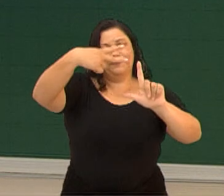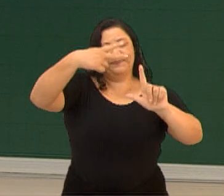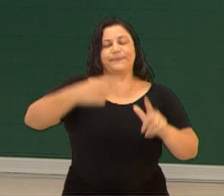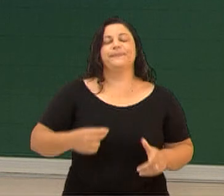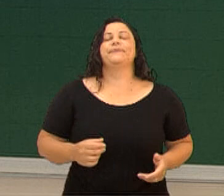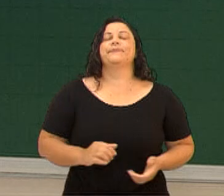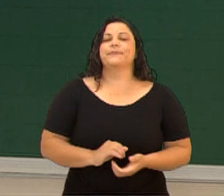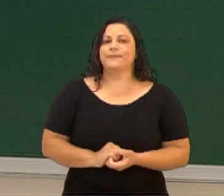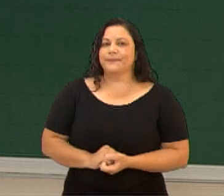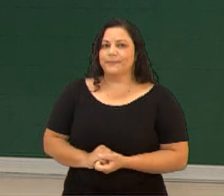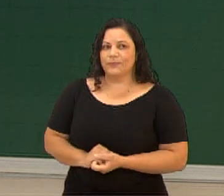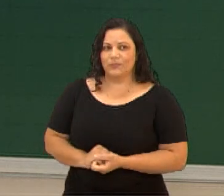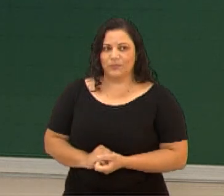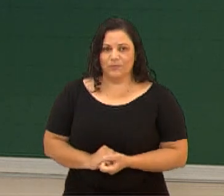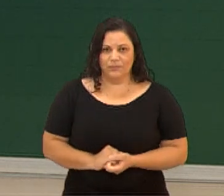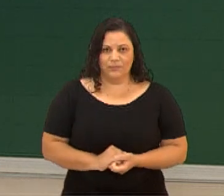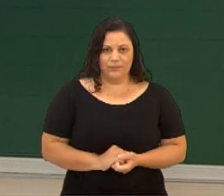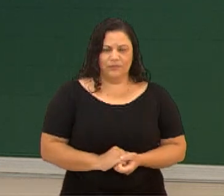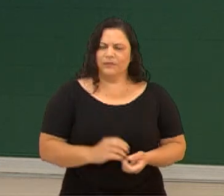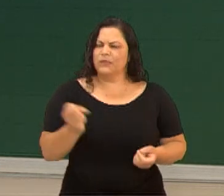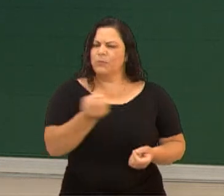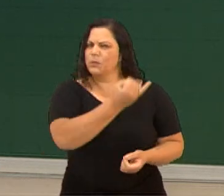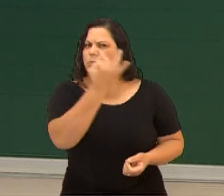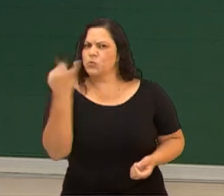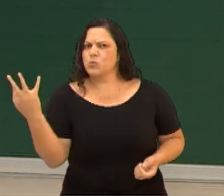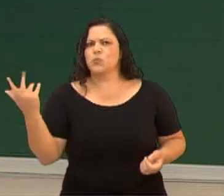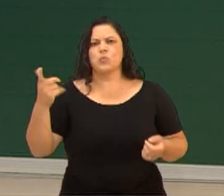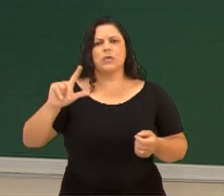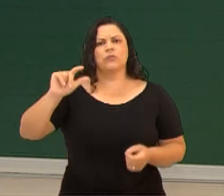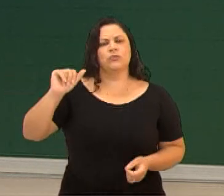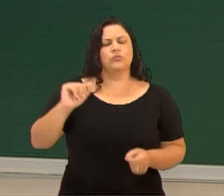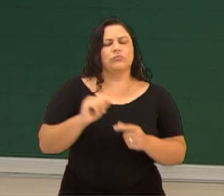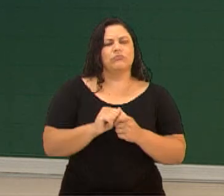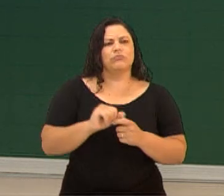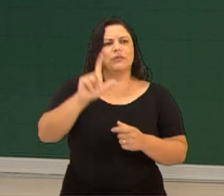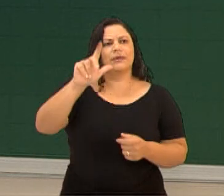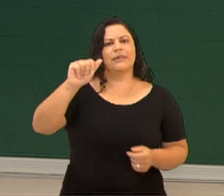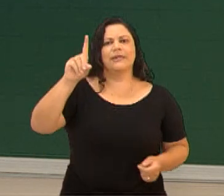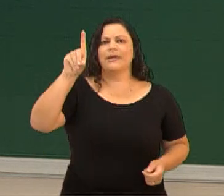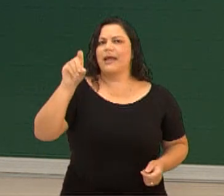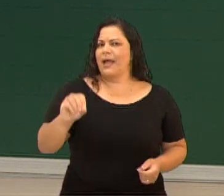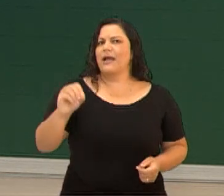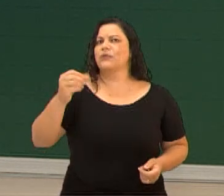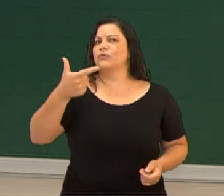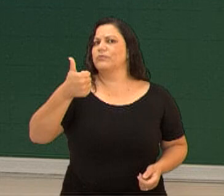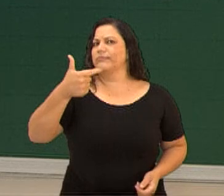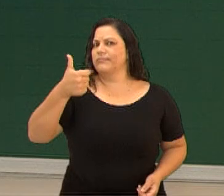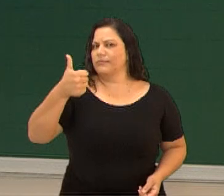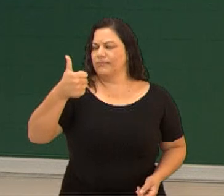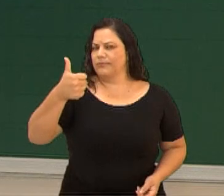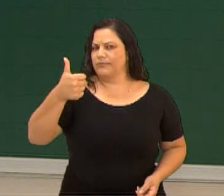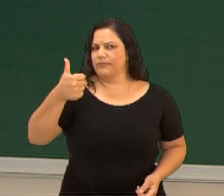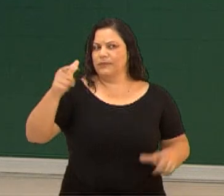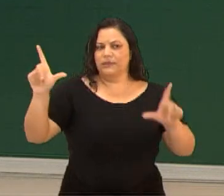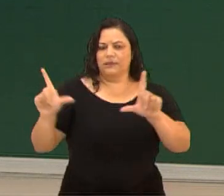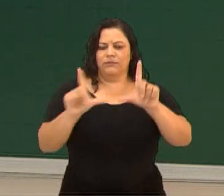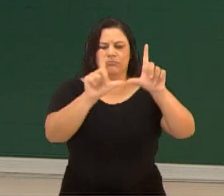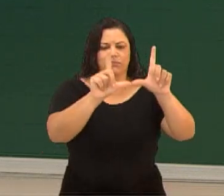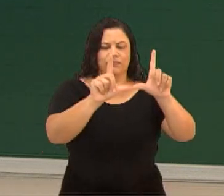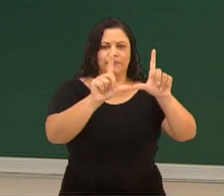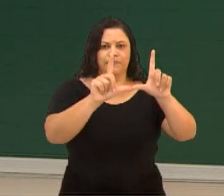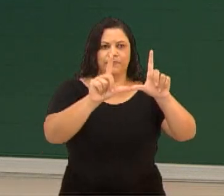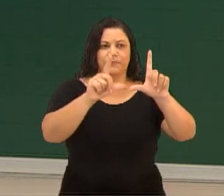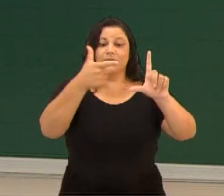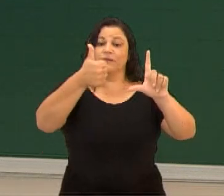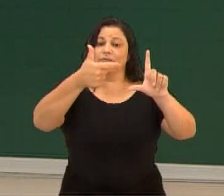ao lado ao quadrado. Quanto que mede o meu lado? O exercício falou que o lado mede 12. Então, aqui vai